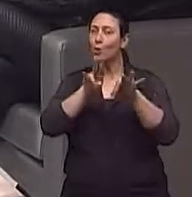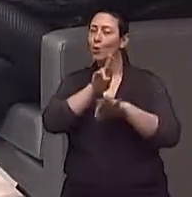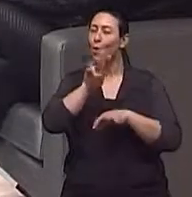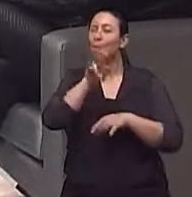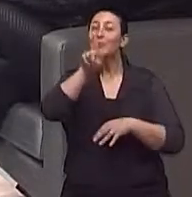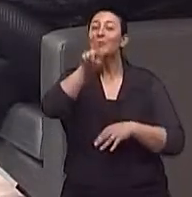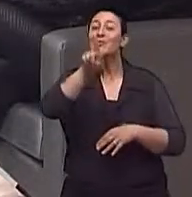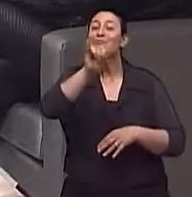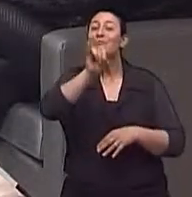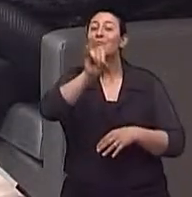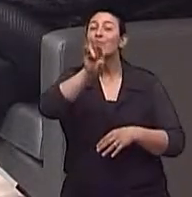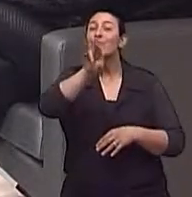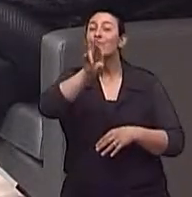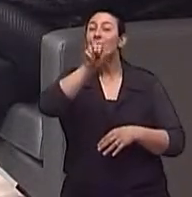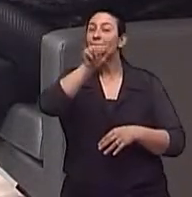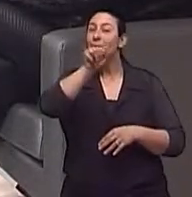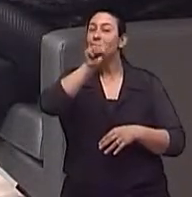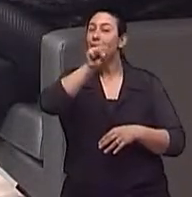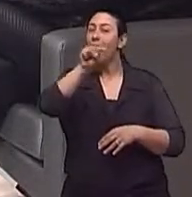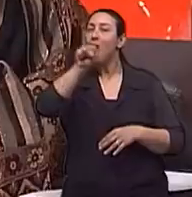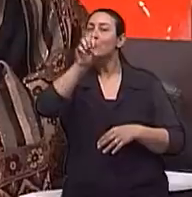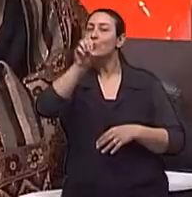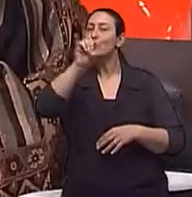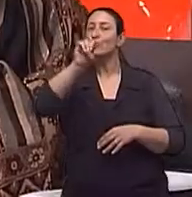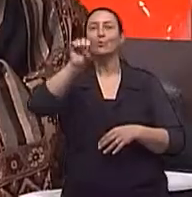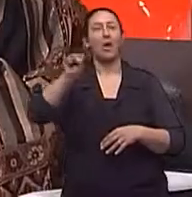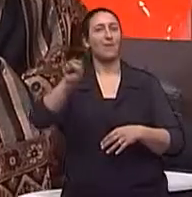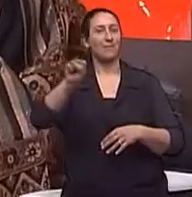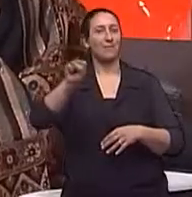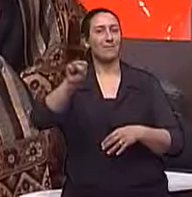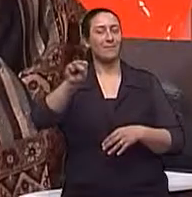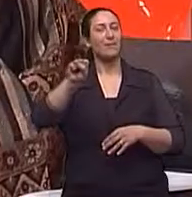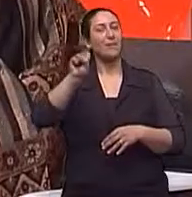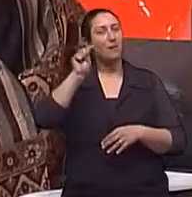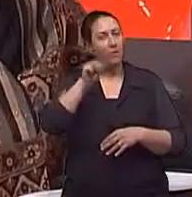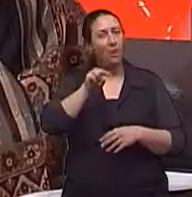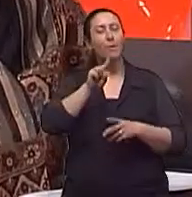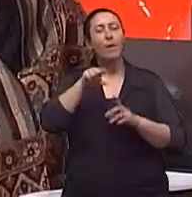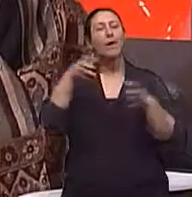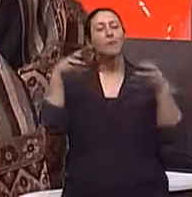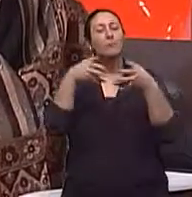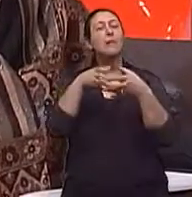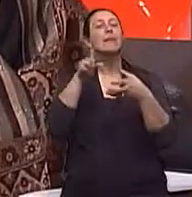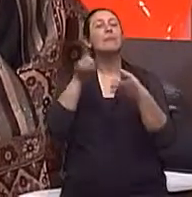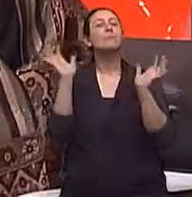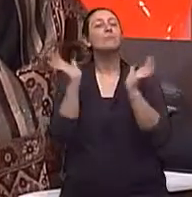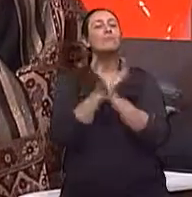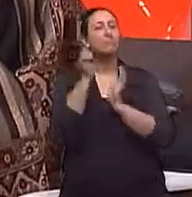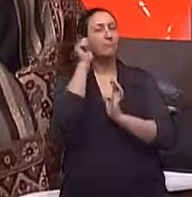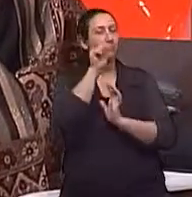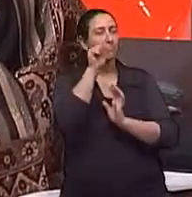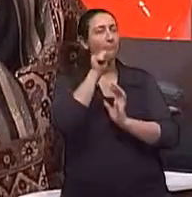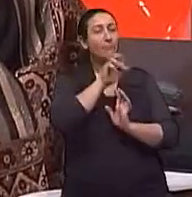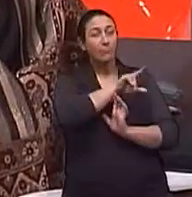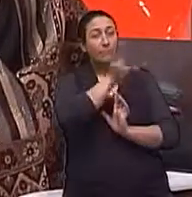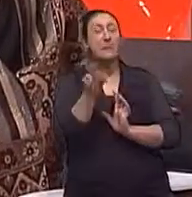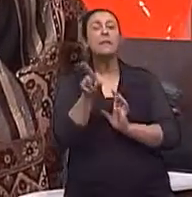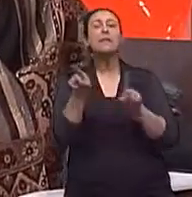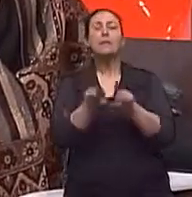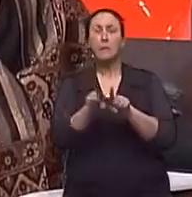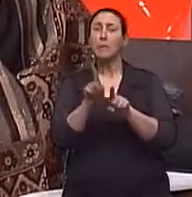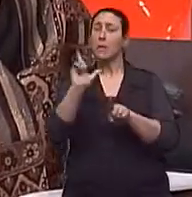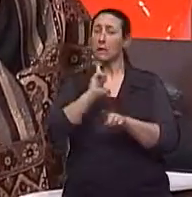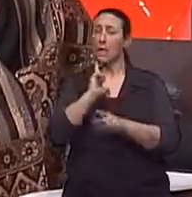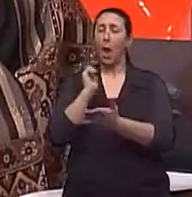girassóis a a e é um projeto que ele é executado pelo coletivo feminino plural e tem o apoio da secretaria de políticas